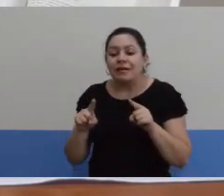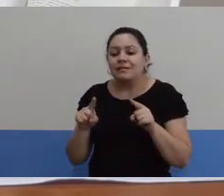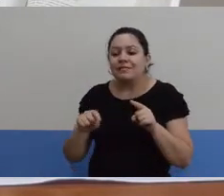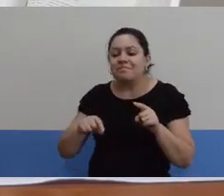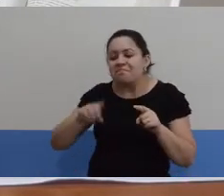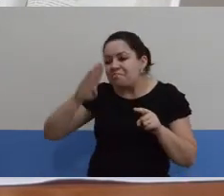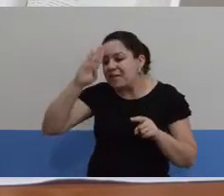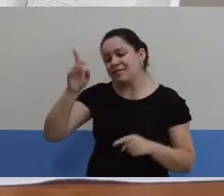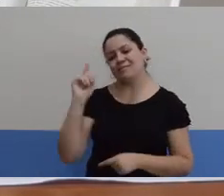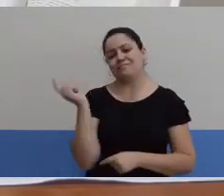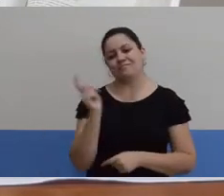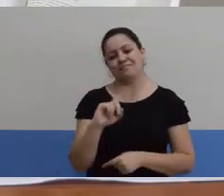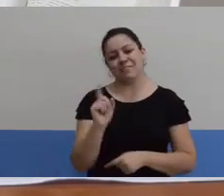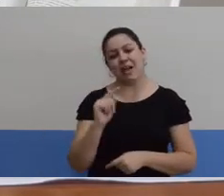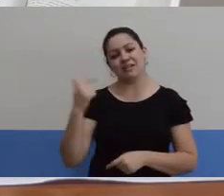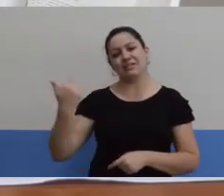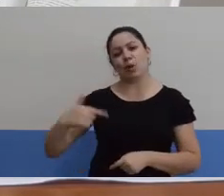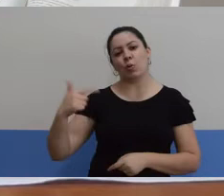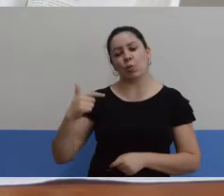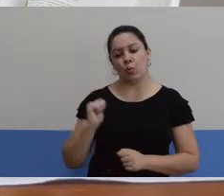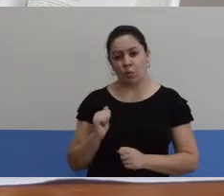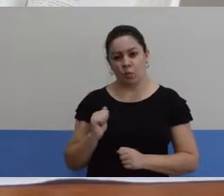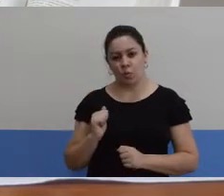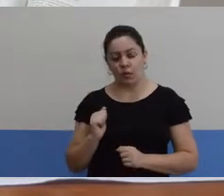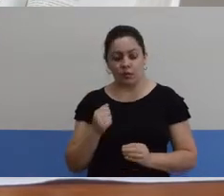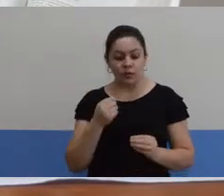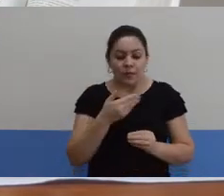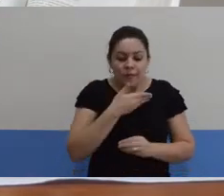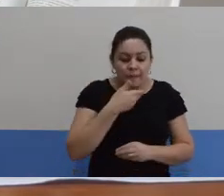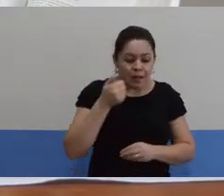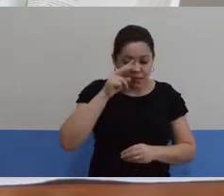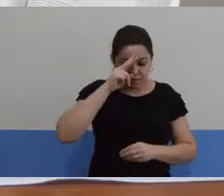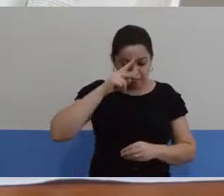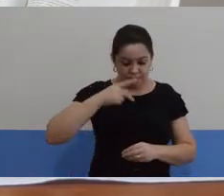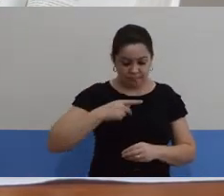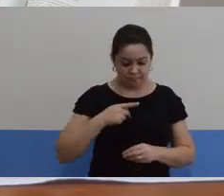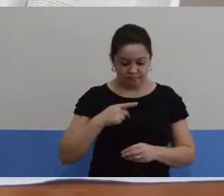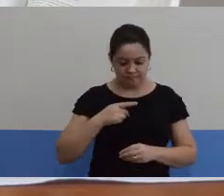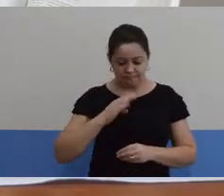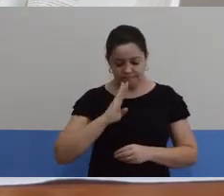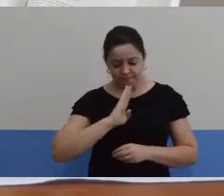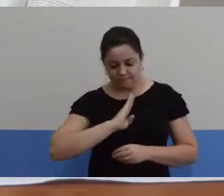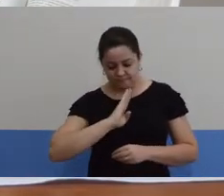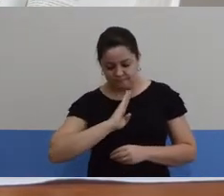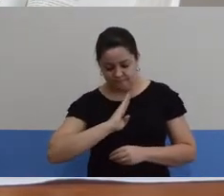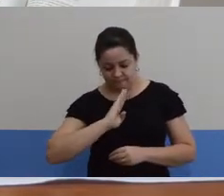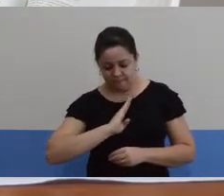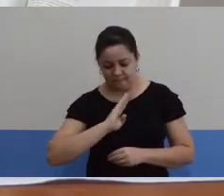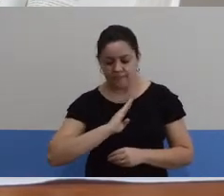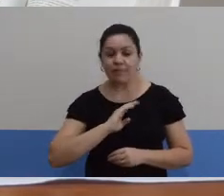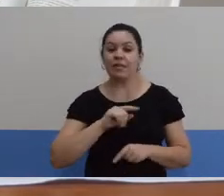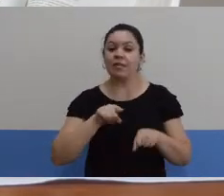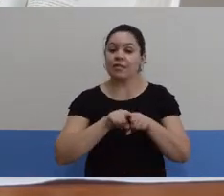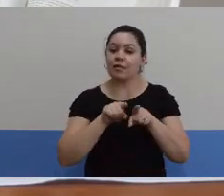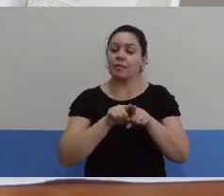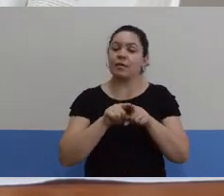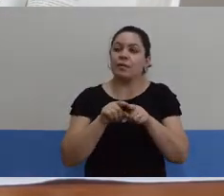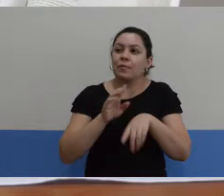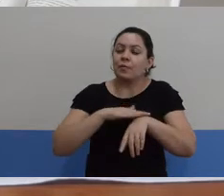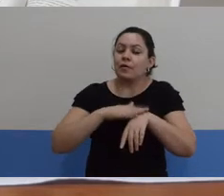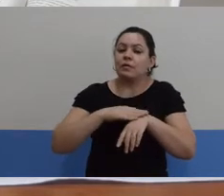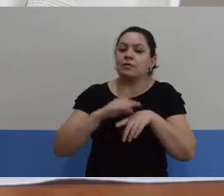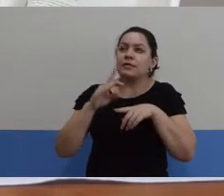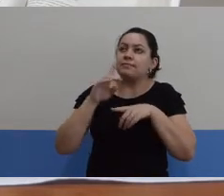secundário. Como melhorar a nossa espiritualidade, os nossos momentos de encontro com